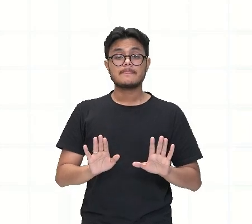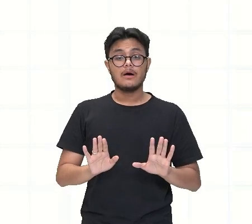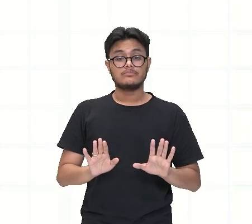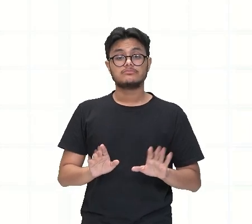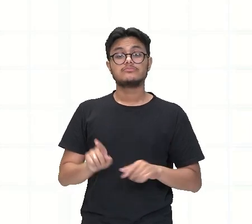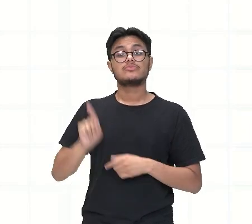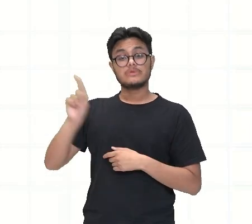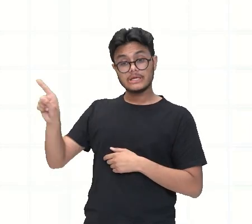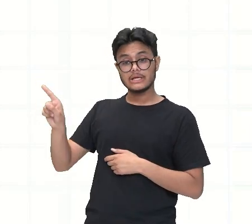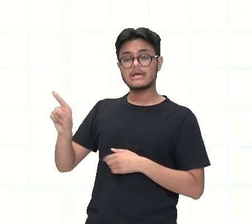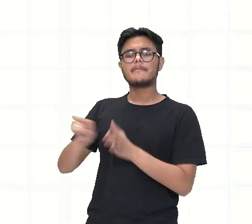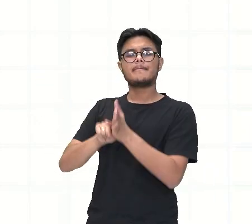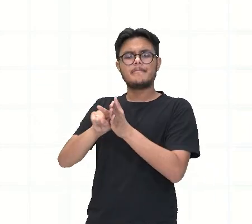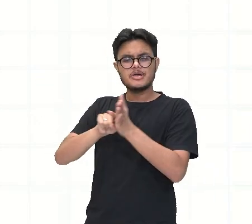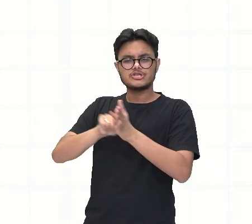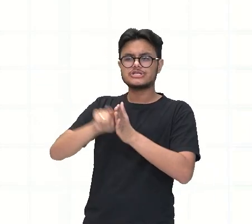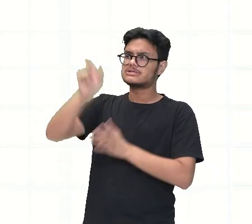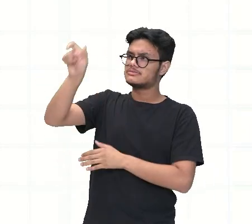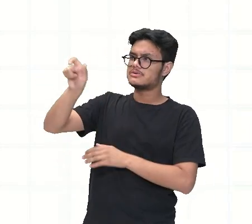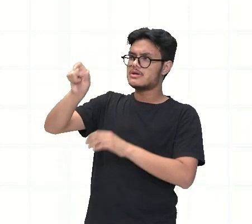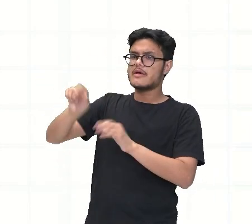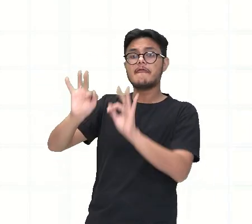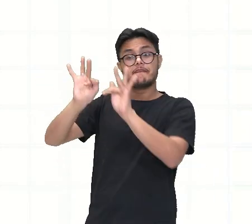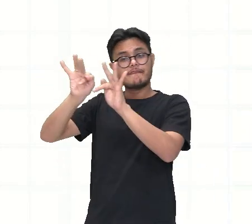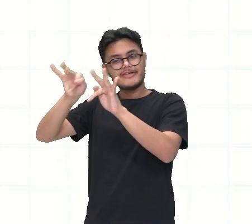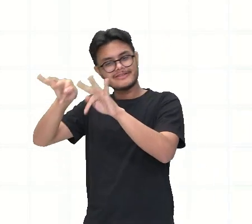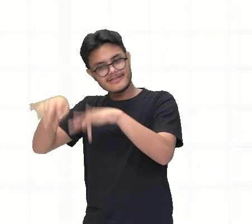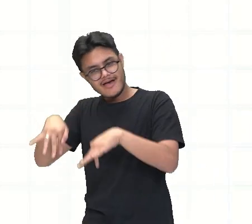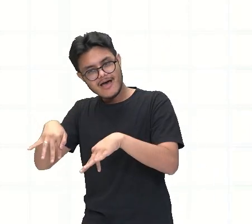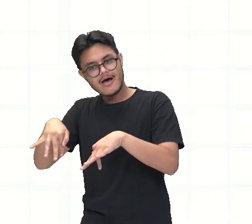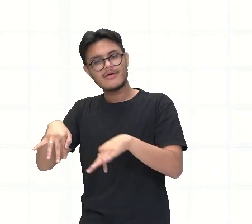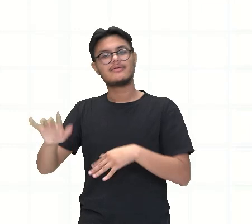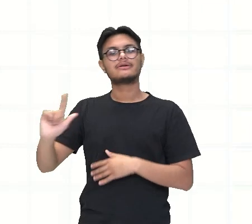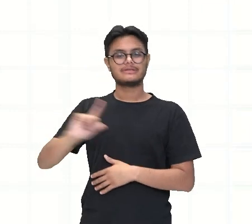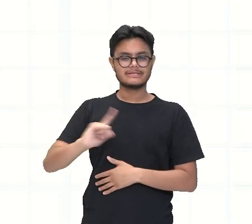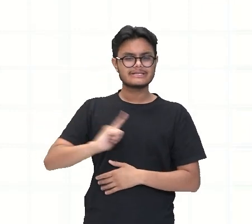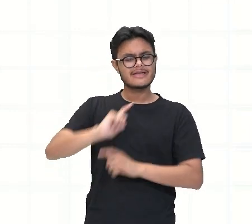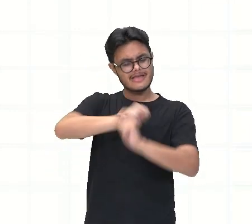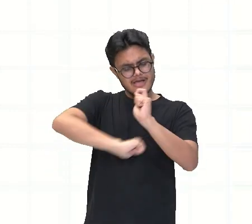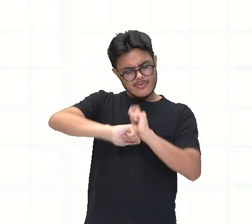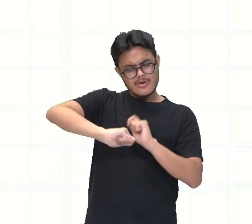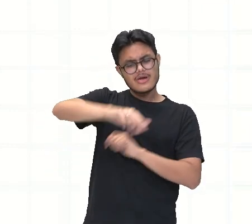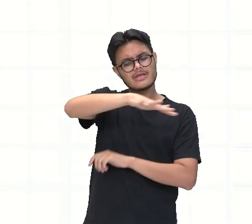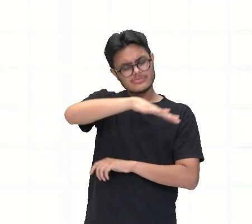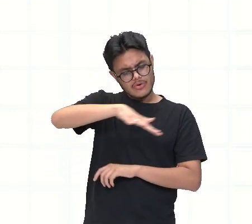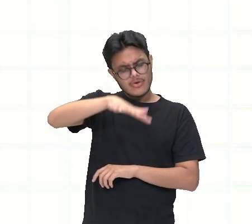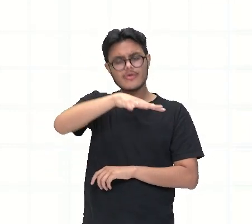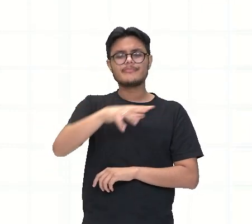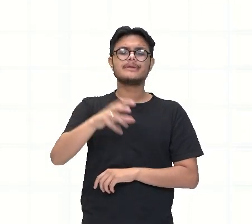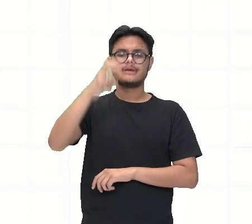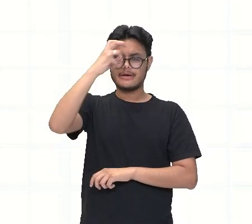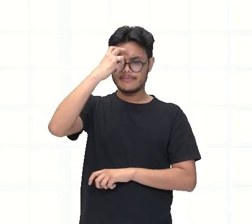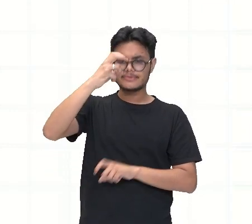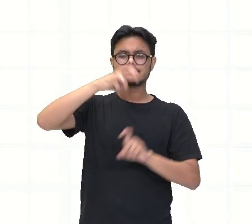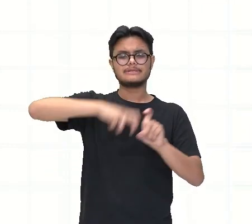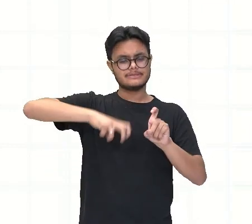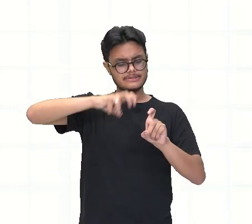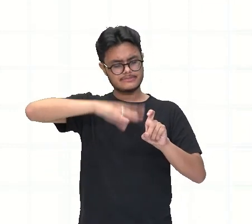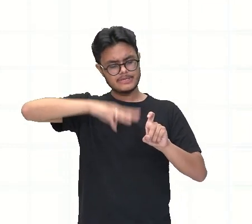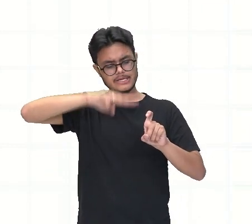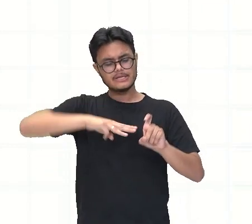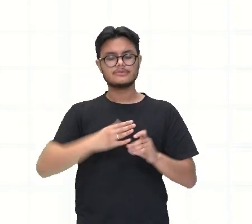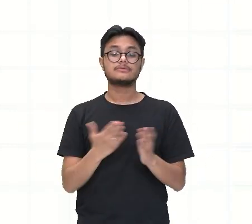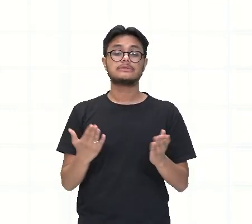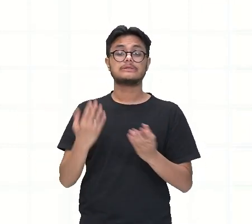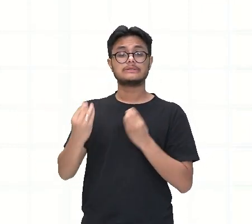pesquisa, concluiu que os artefatos trançados têm função econômica, perpetuam mitos e assim por diante. Vamos